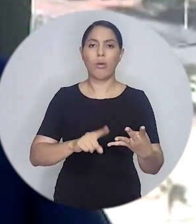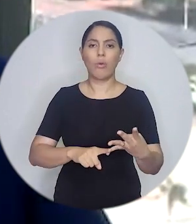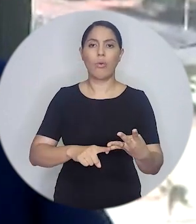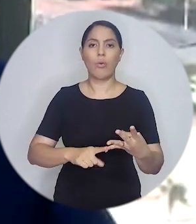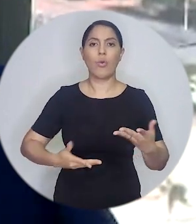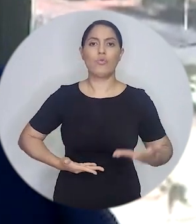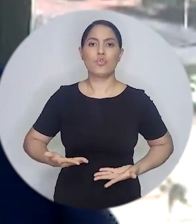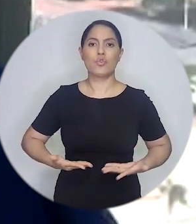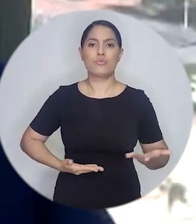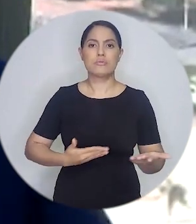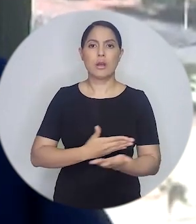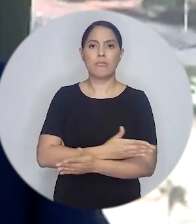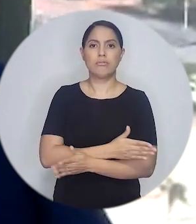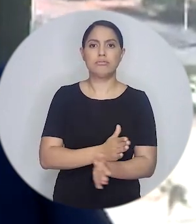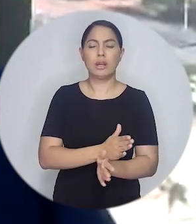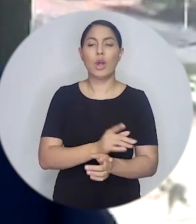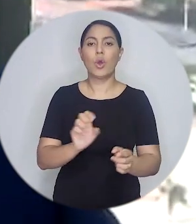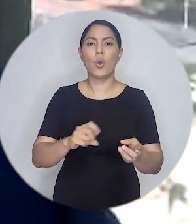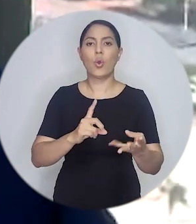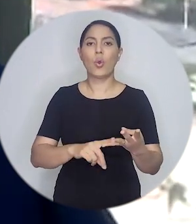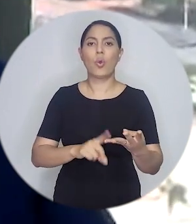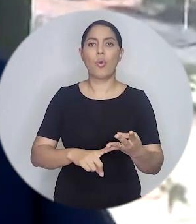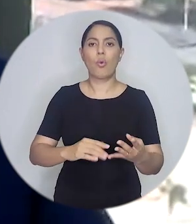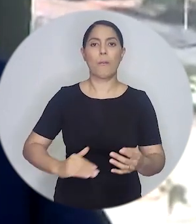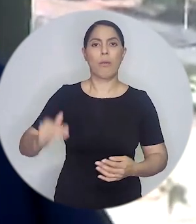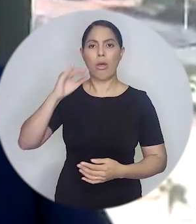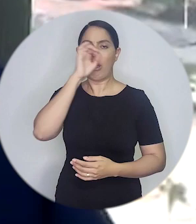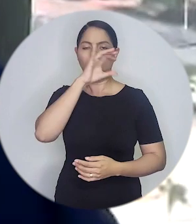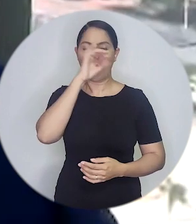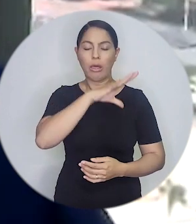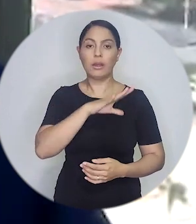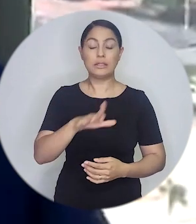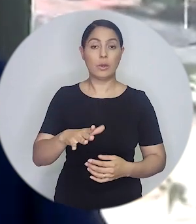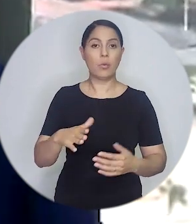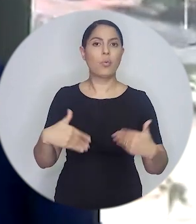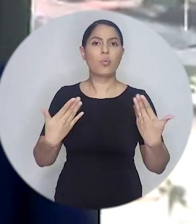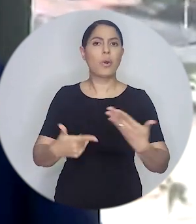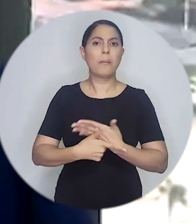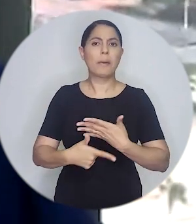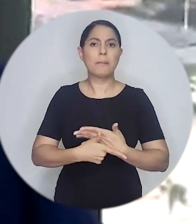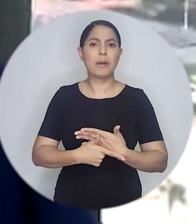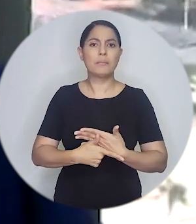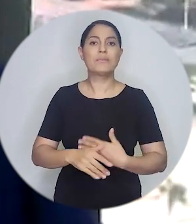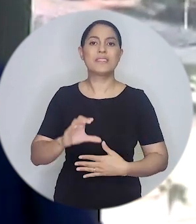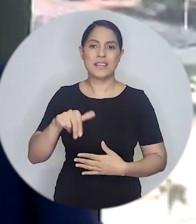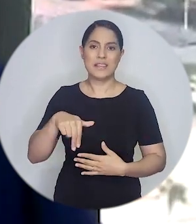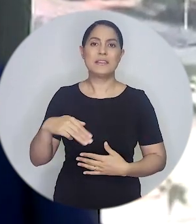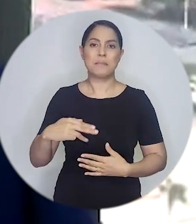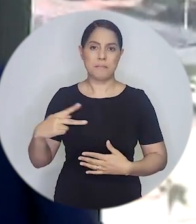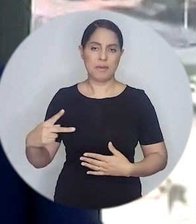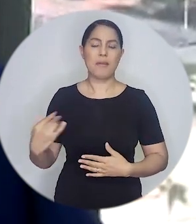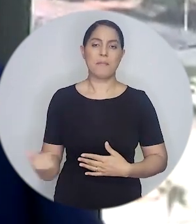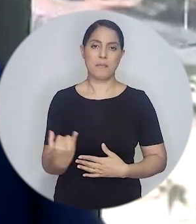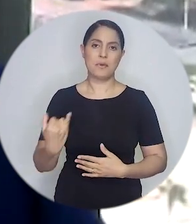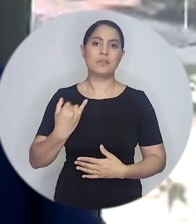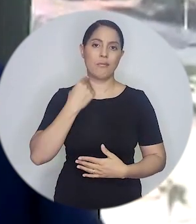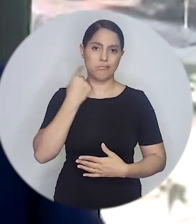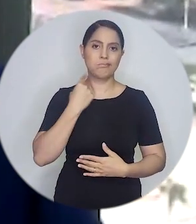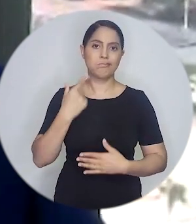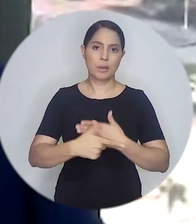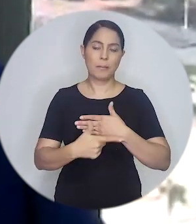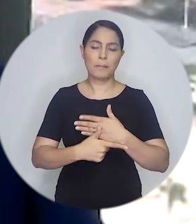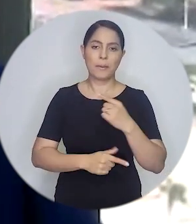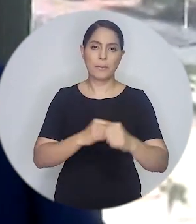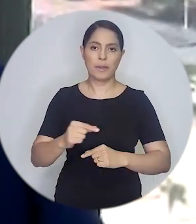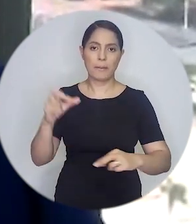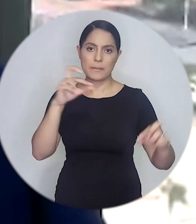apropriada, uma demora, um desvio de funcionalidade, um abuso de poder. Então, o papel do advogado no conselho é extremamente